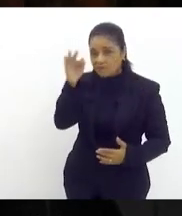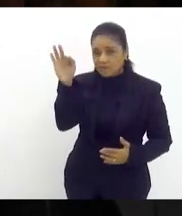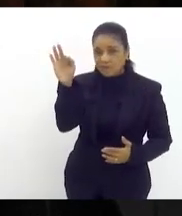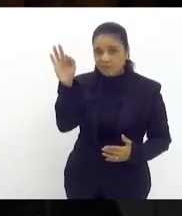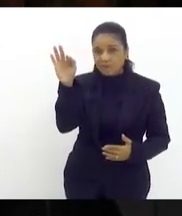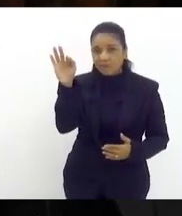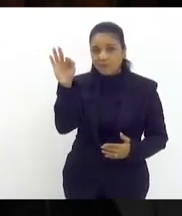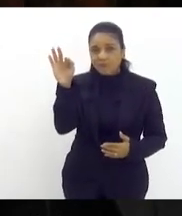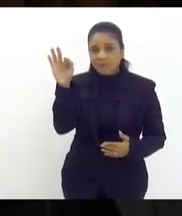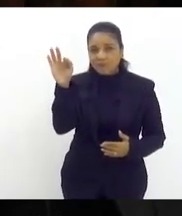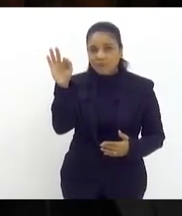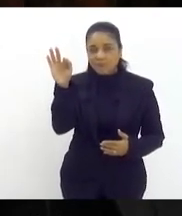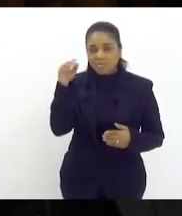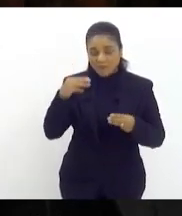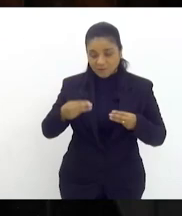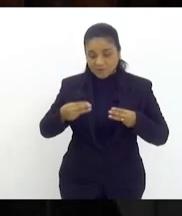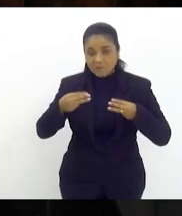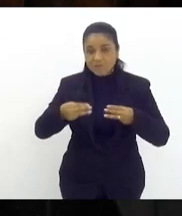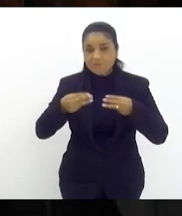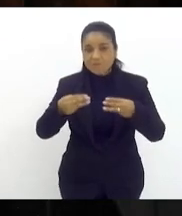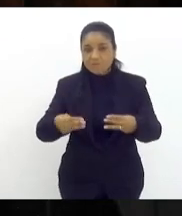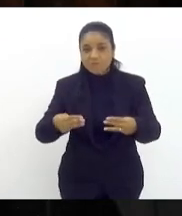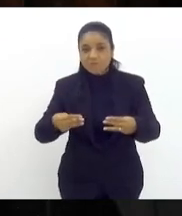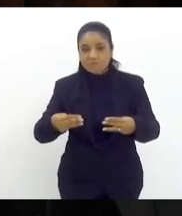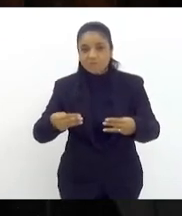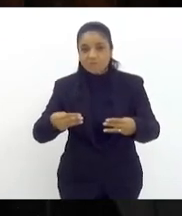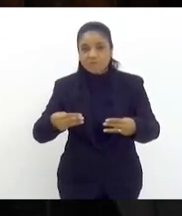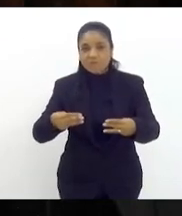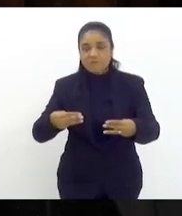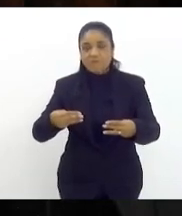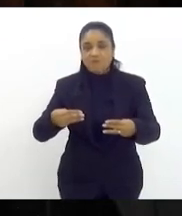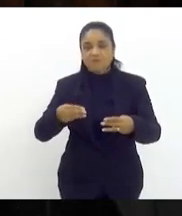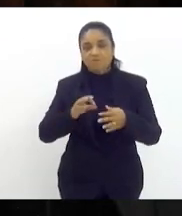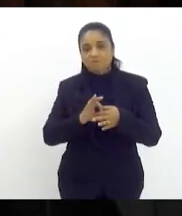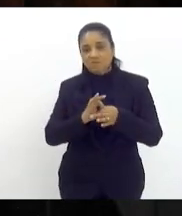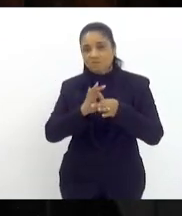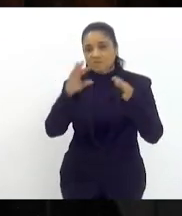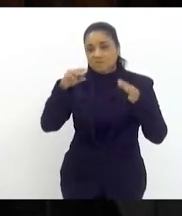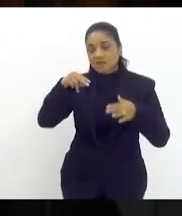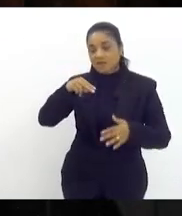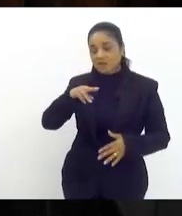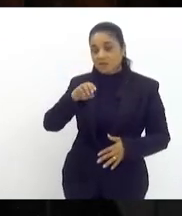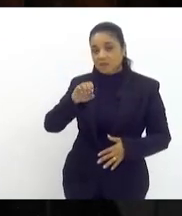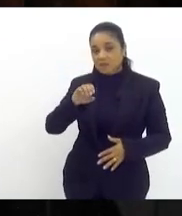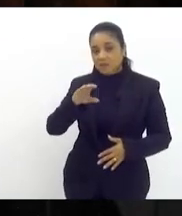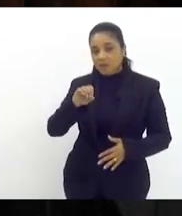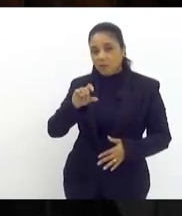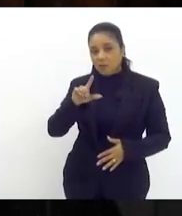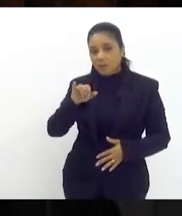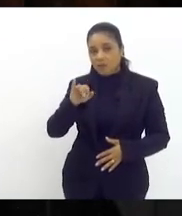do ministro neoliberal da economia